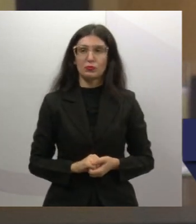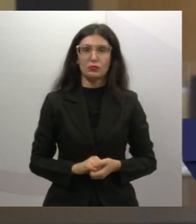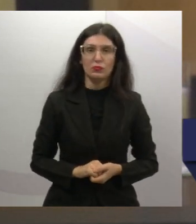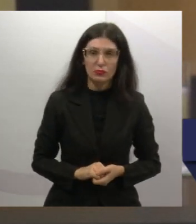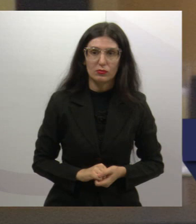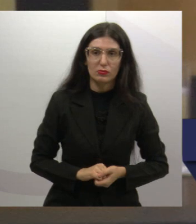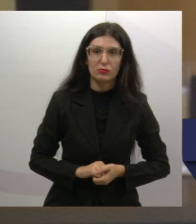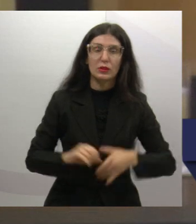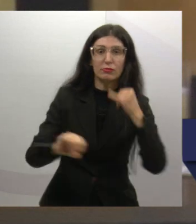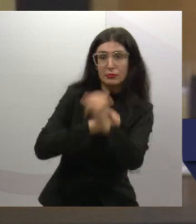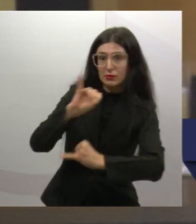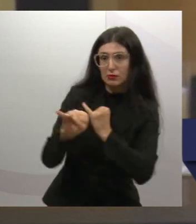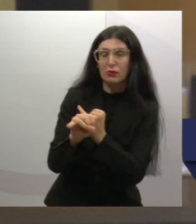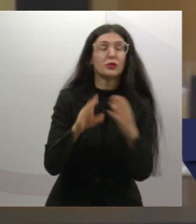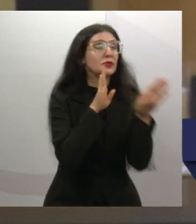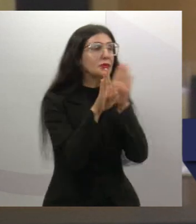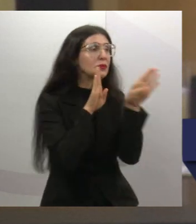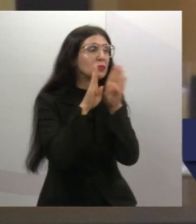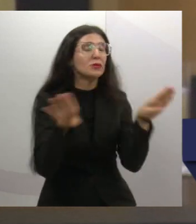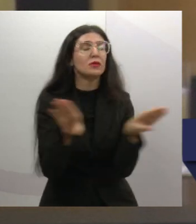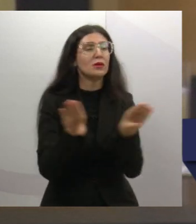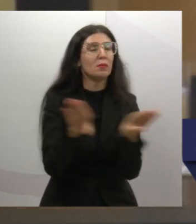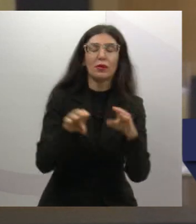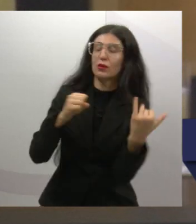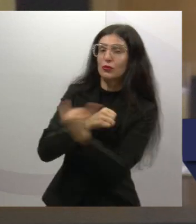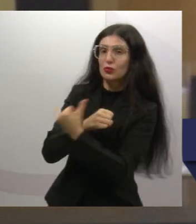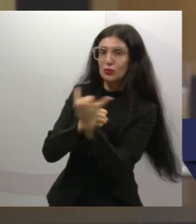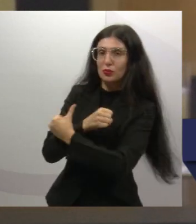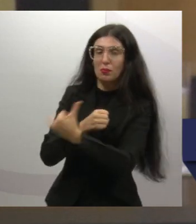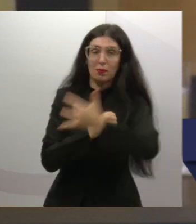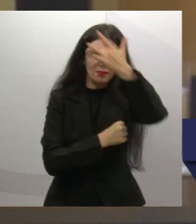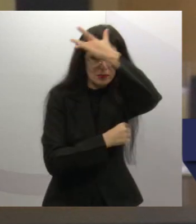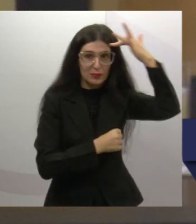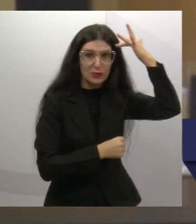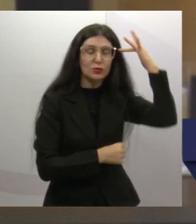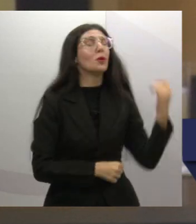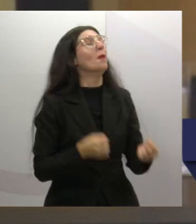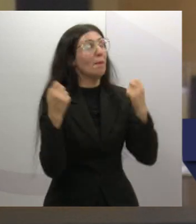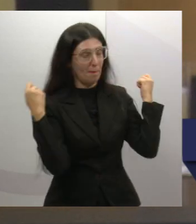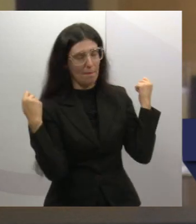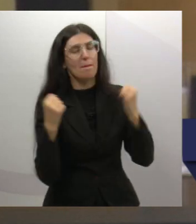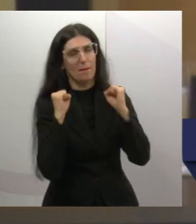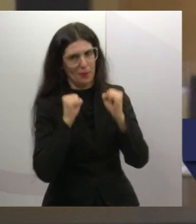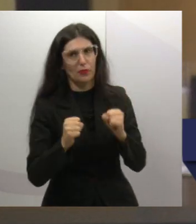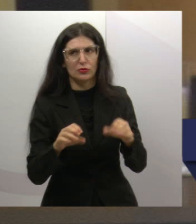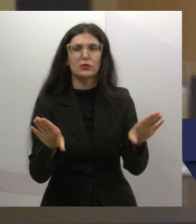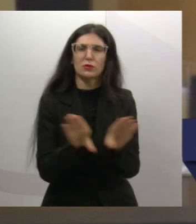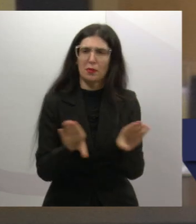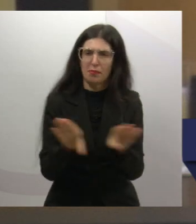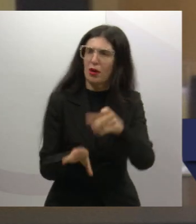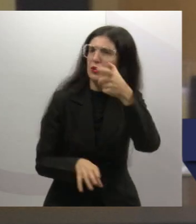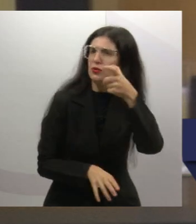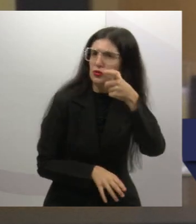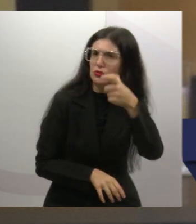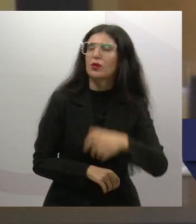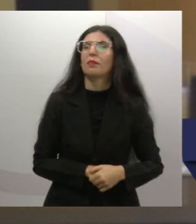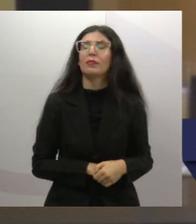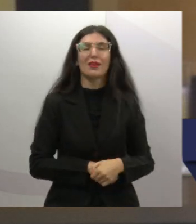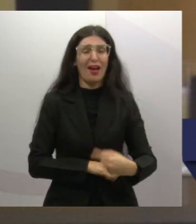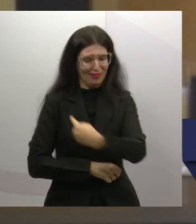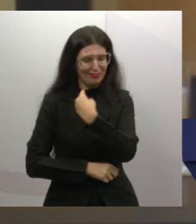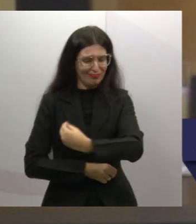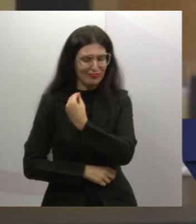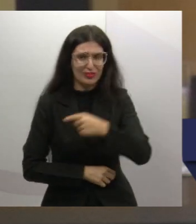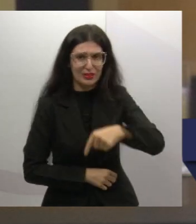virtuais, tanto através do Facebook como do YouTube. Então, as pessoas podem também, embora não estejam aqui no plenário, deixar as